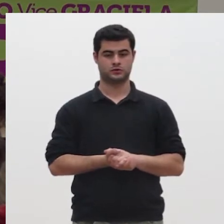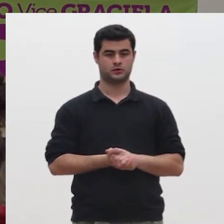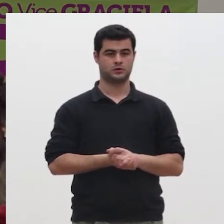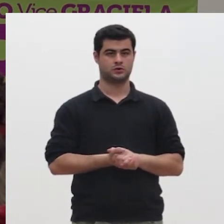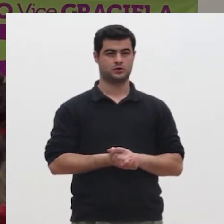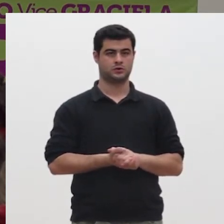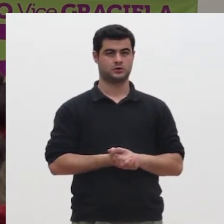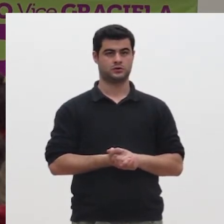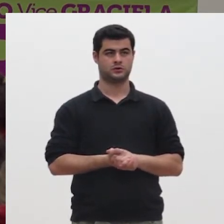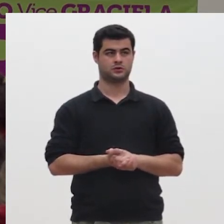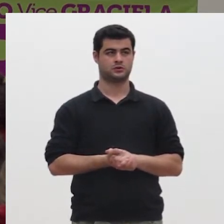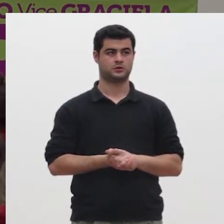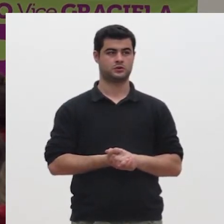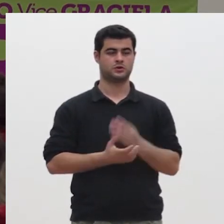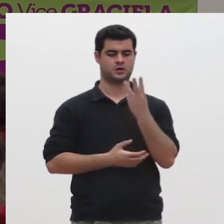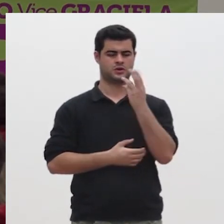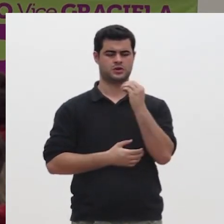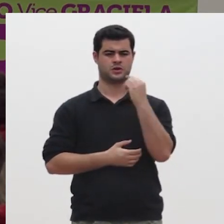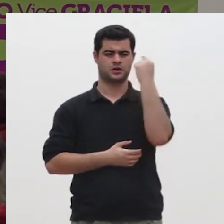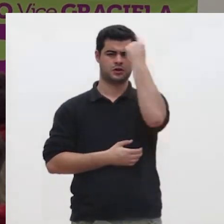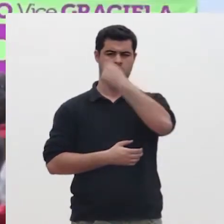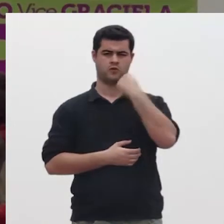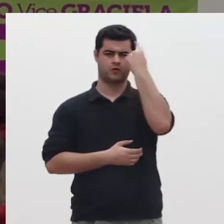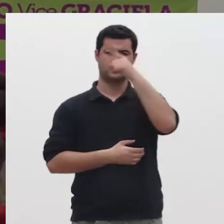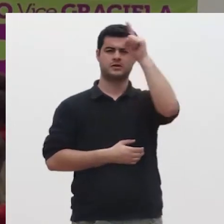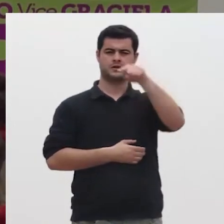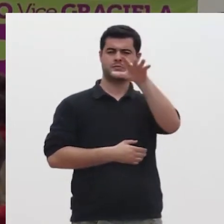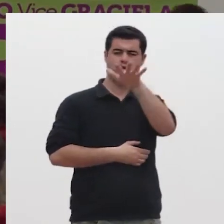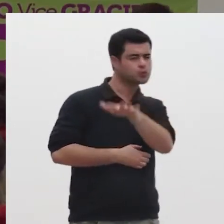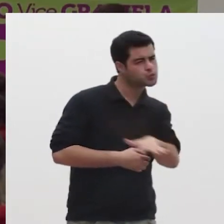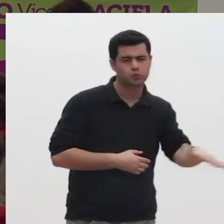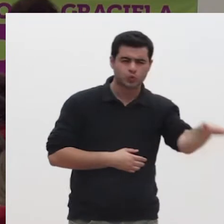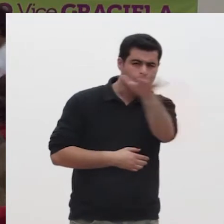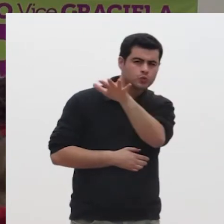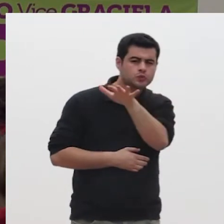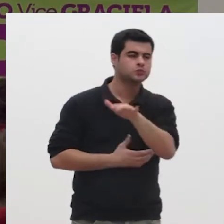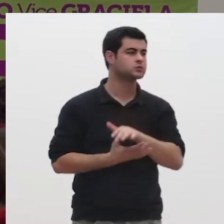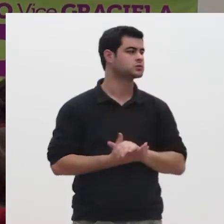(30 horas vai ser para todos?